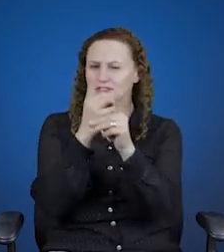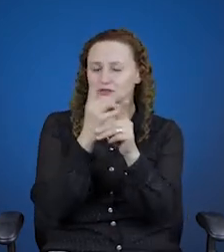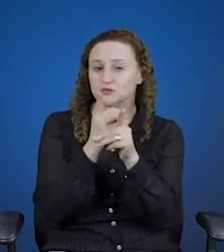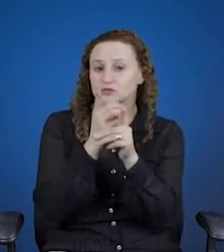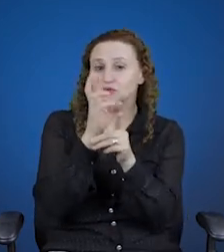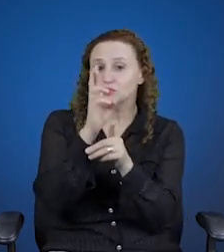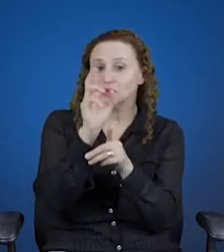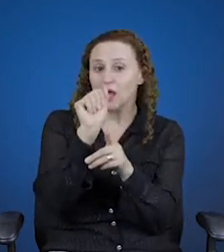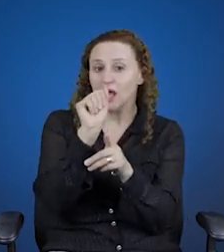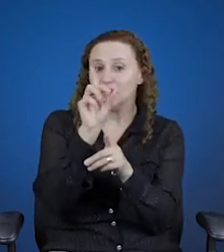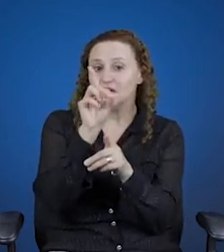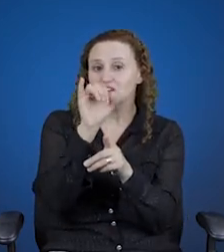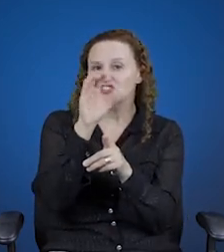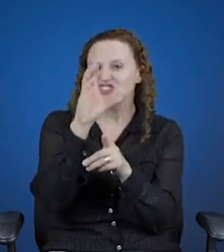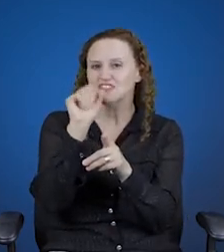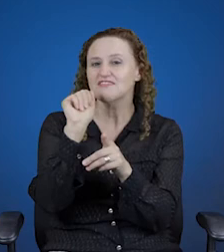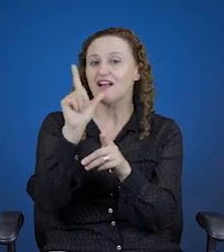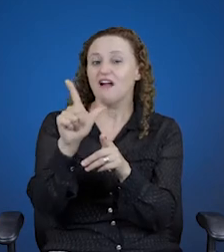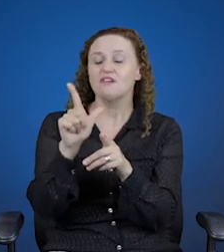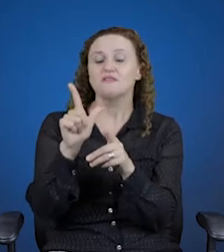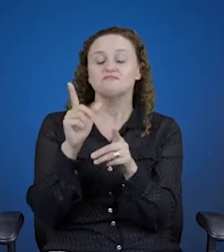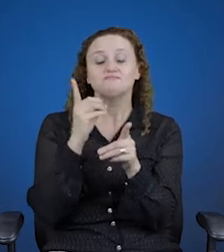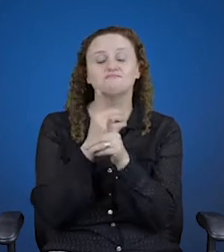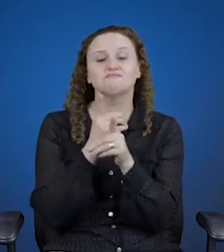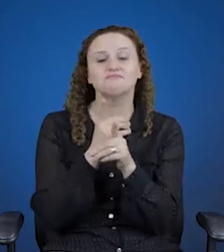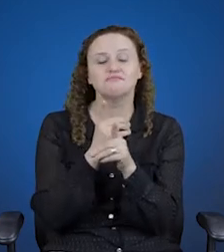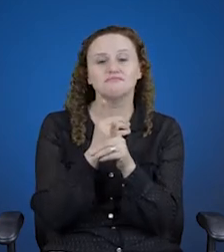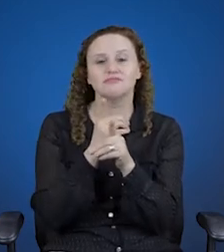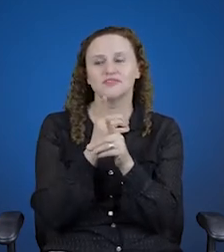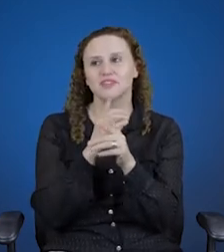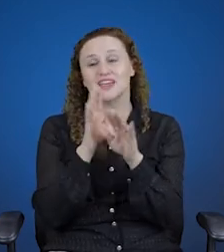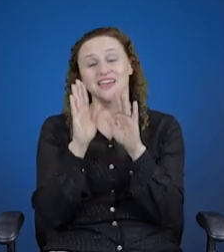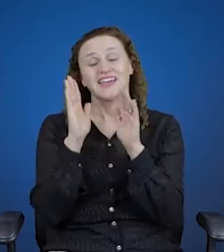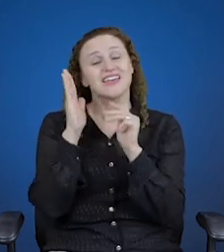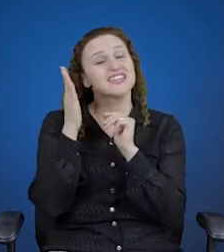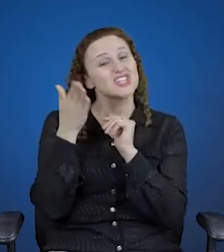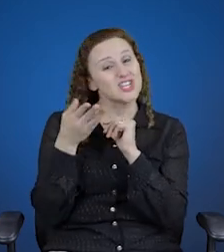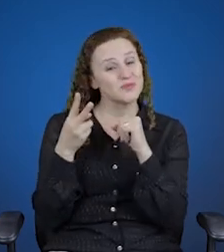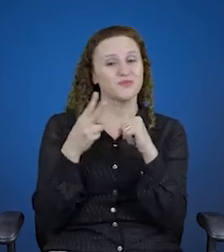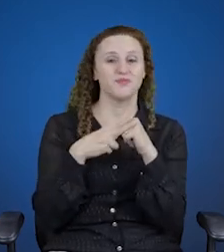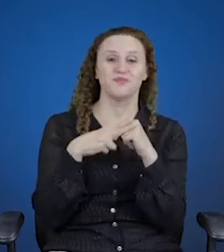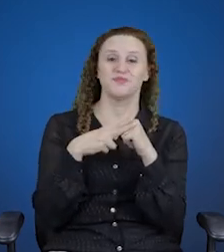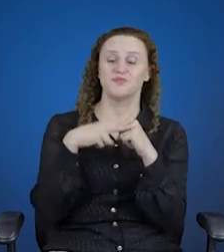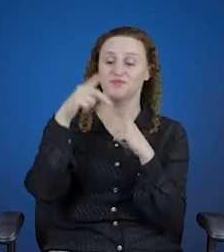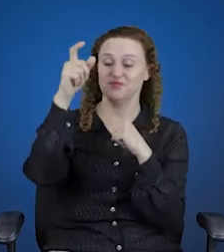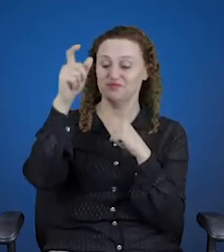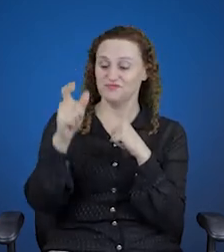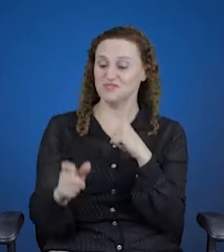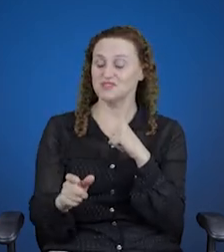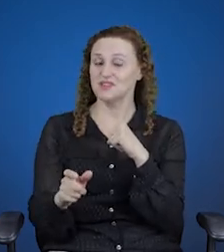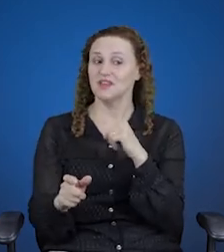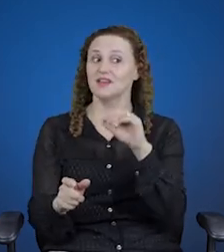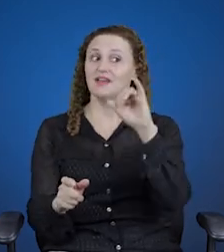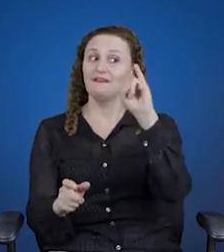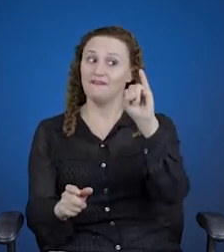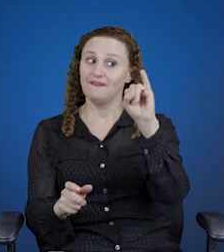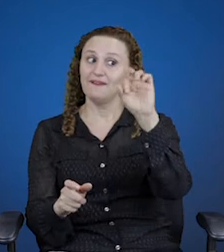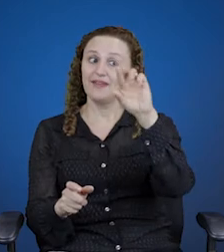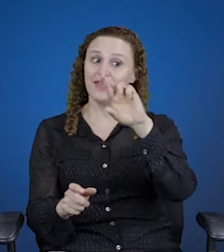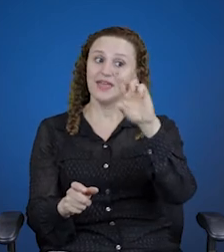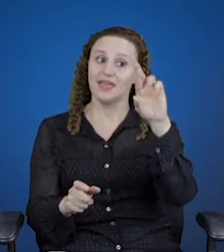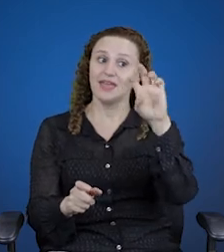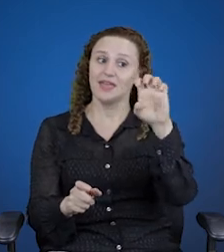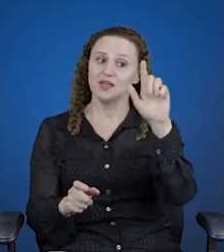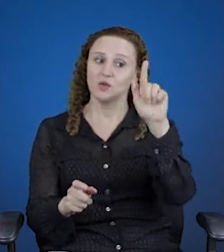todos conjugar todos os verbos o verbo ser não ele é bem específico regular irregular